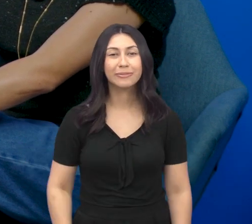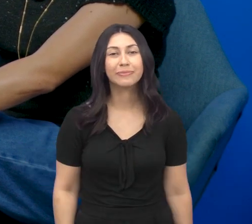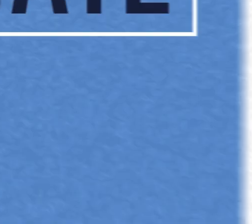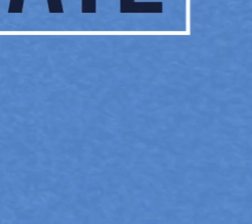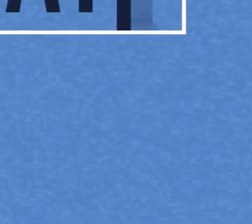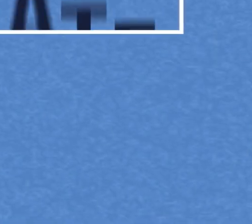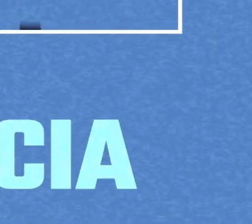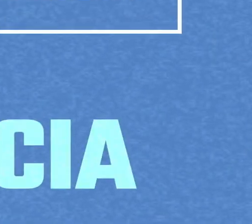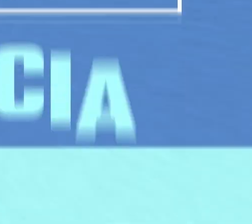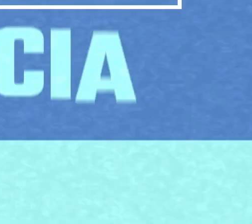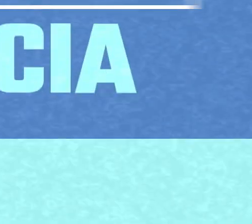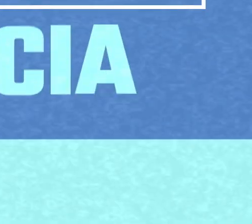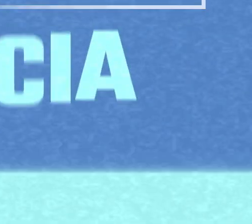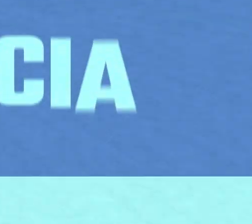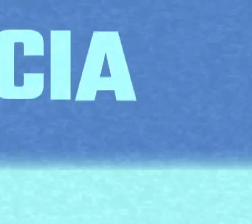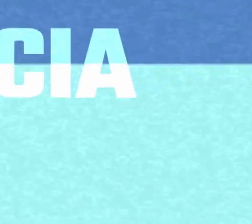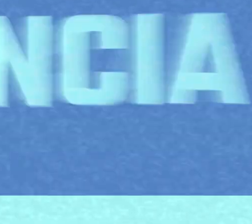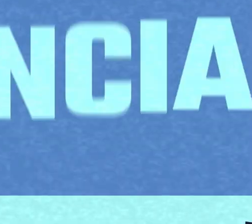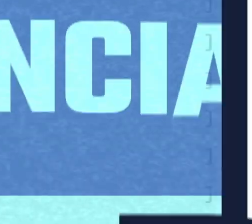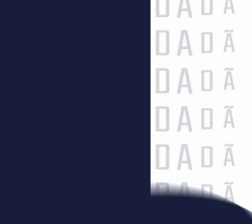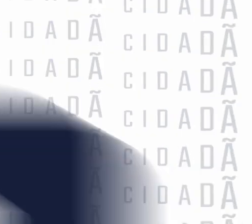volta.